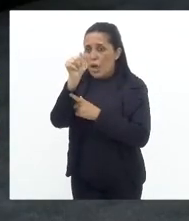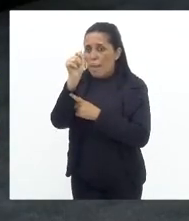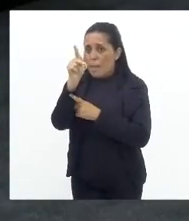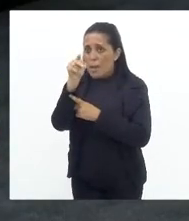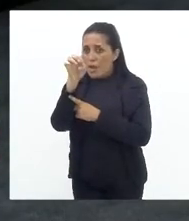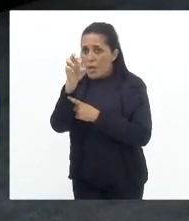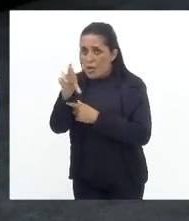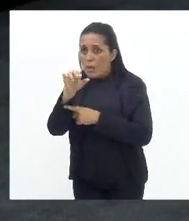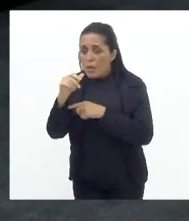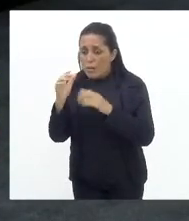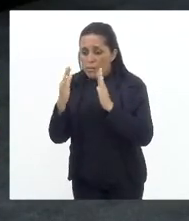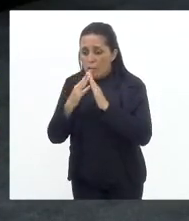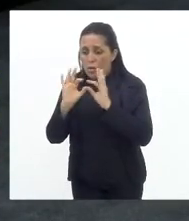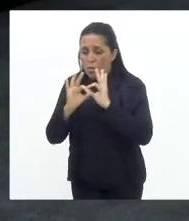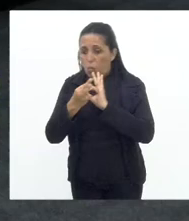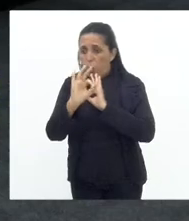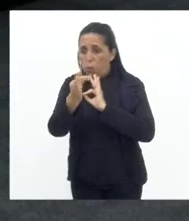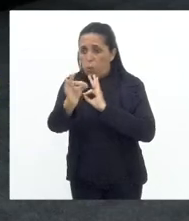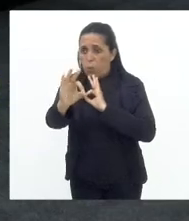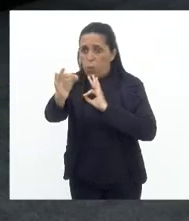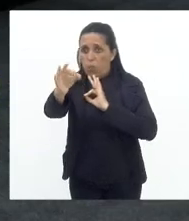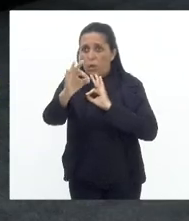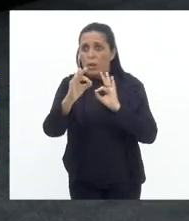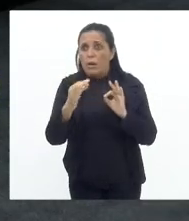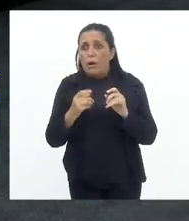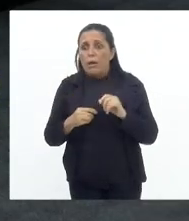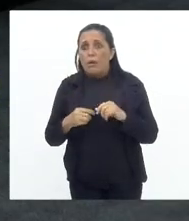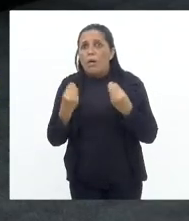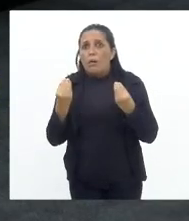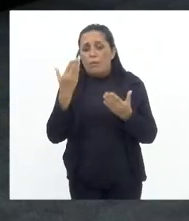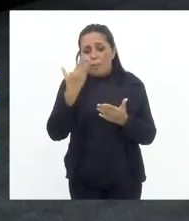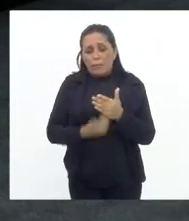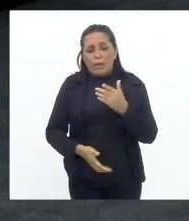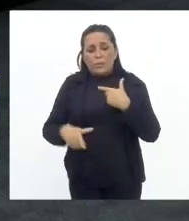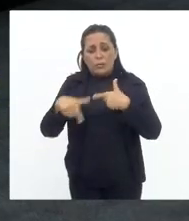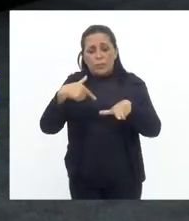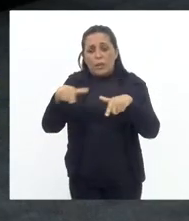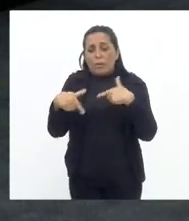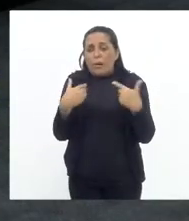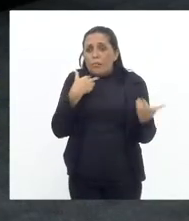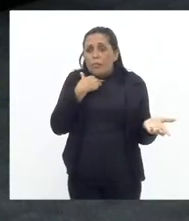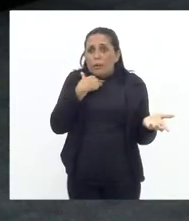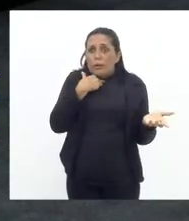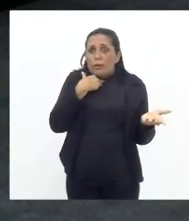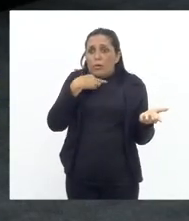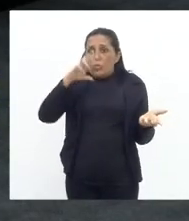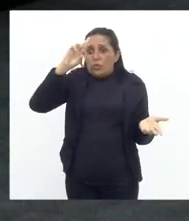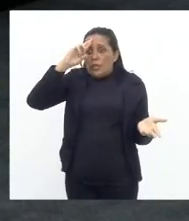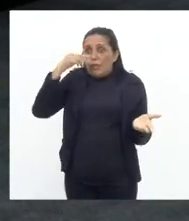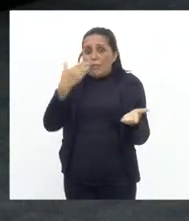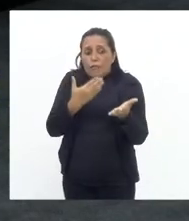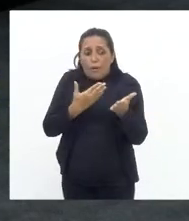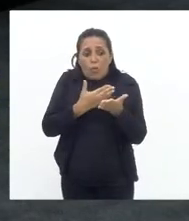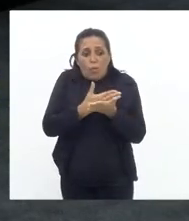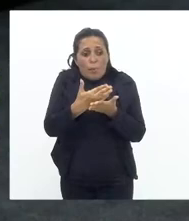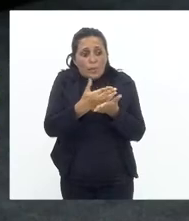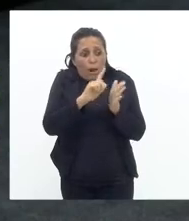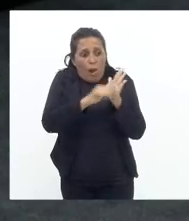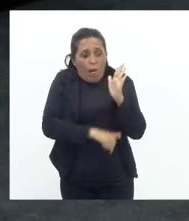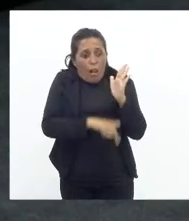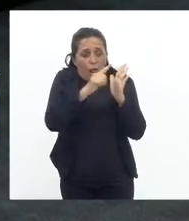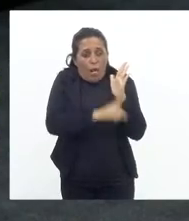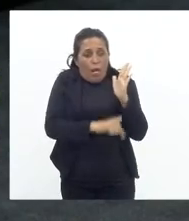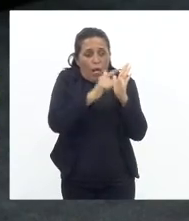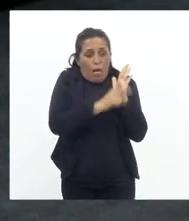que trabalha aqui na zona sul vai acabar perdendo o emprego porque o patrão vai começar a Verificar